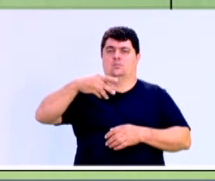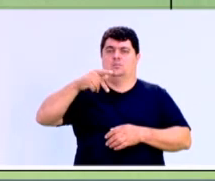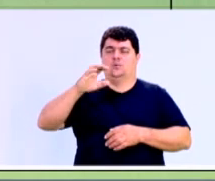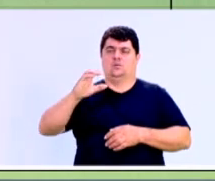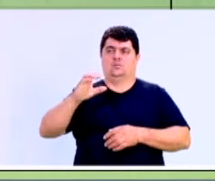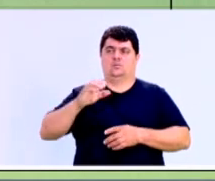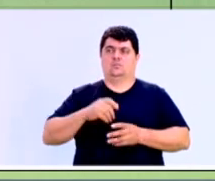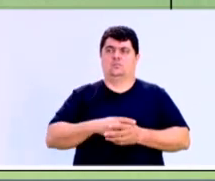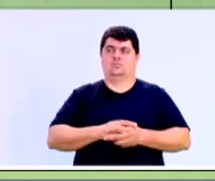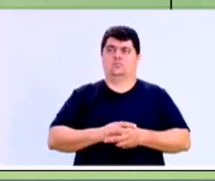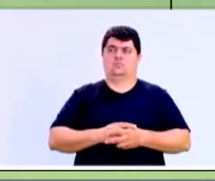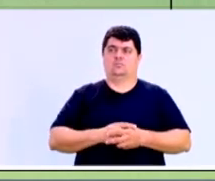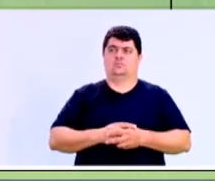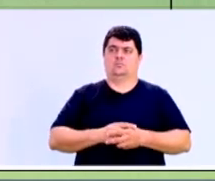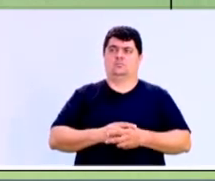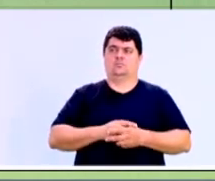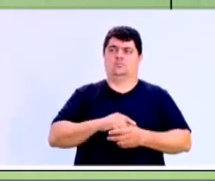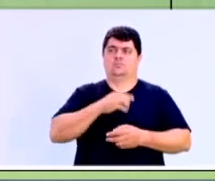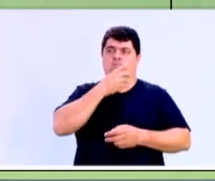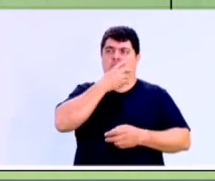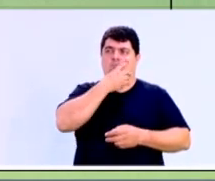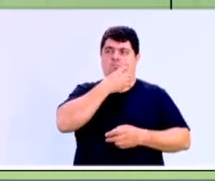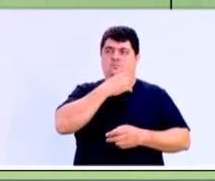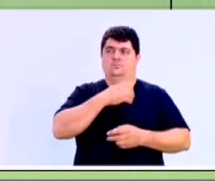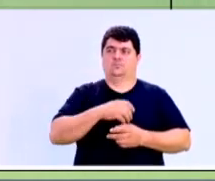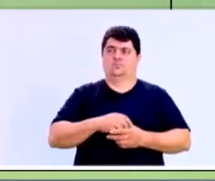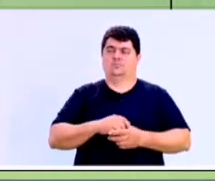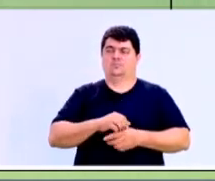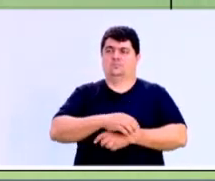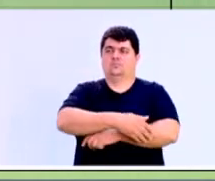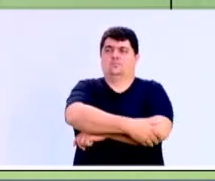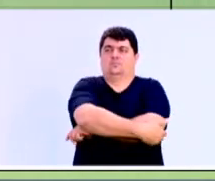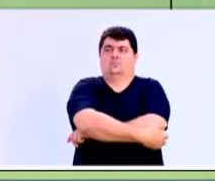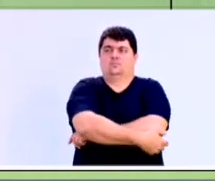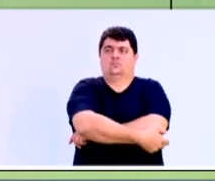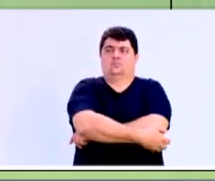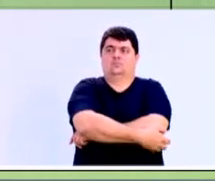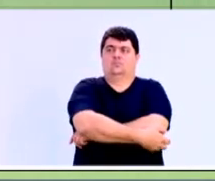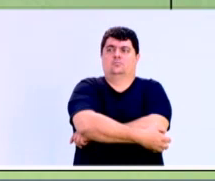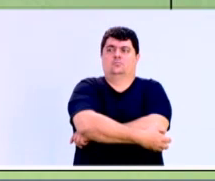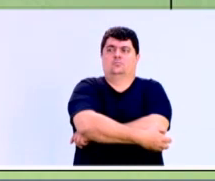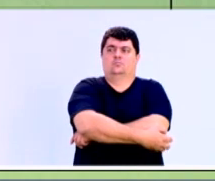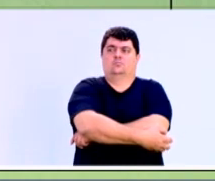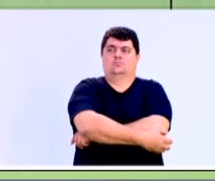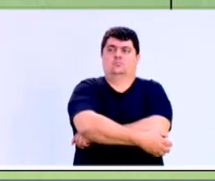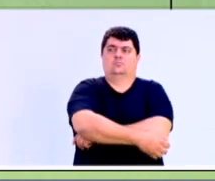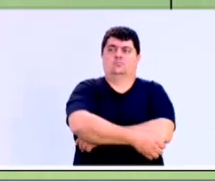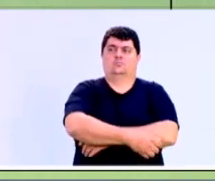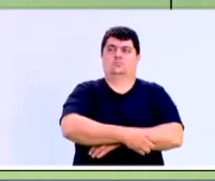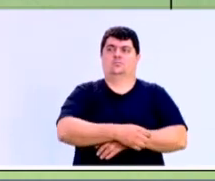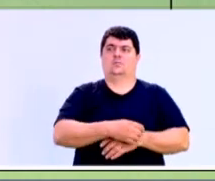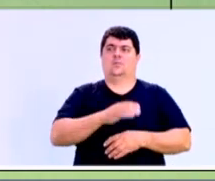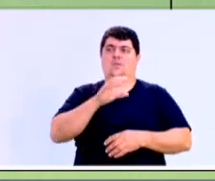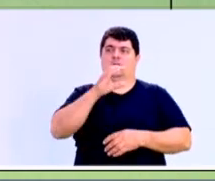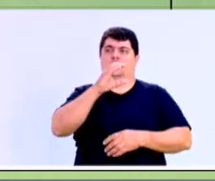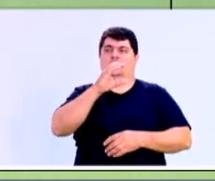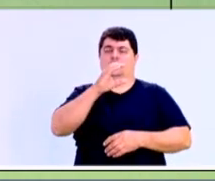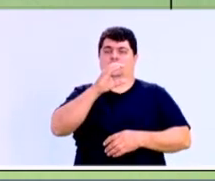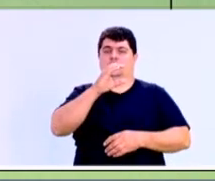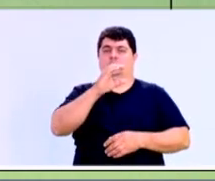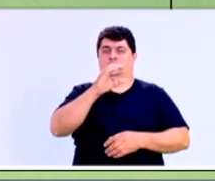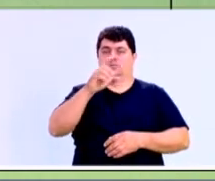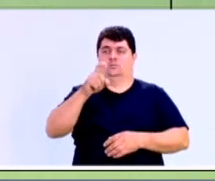Menos prazo médio pagamento de compras. Então, meu ciclo de caixa é igual